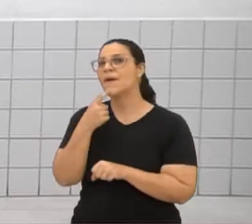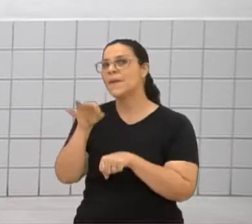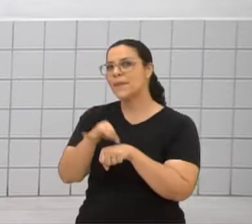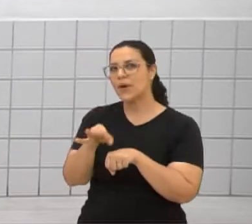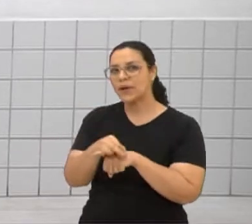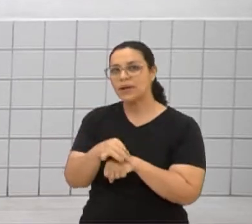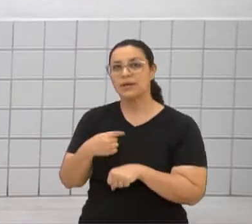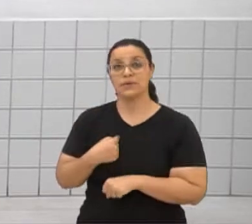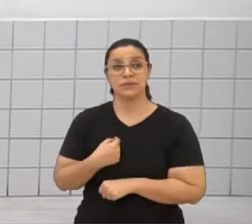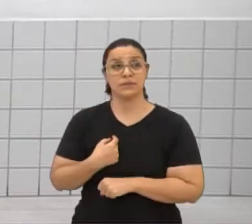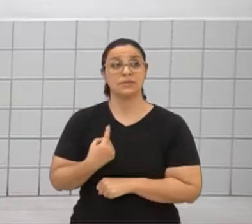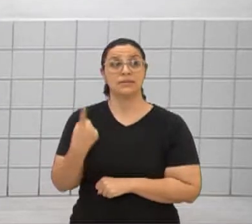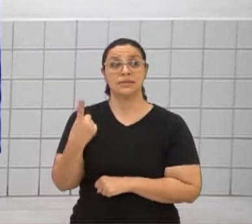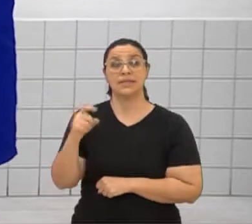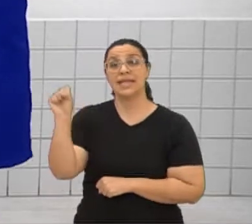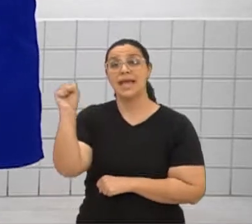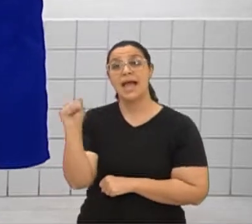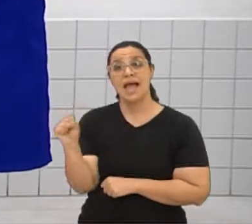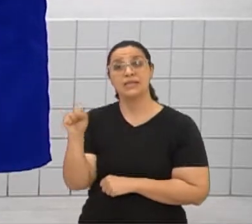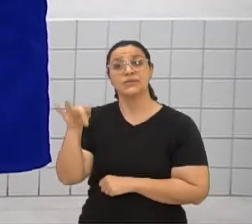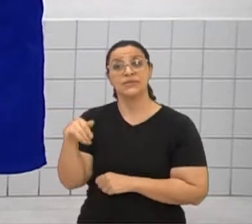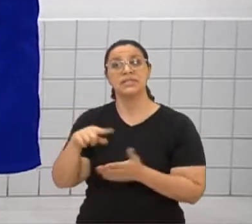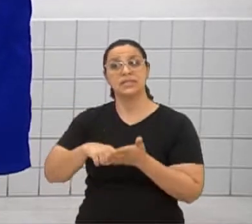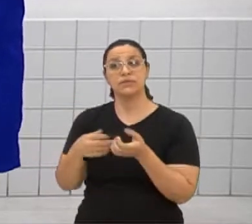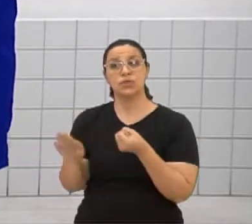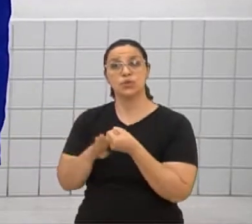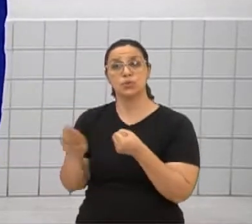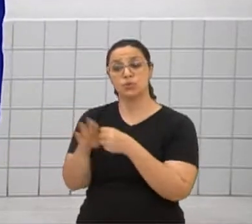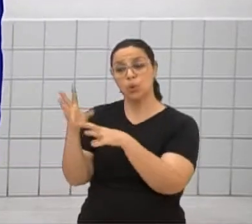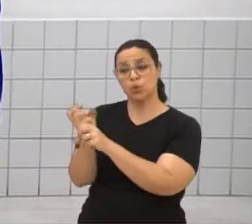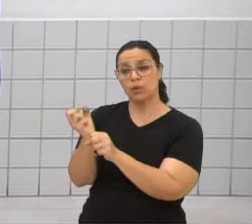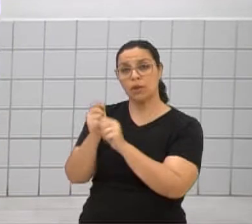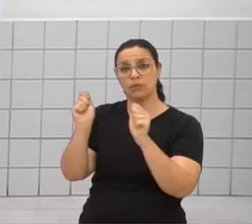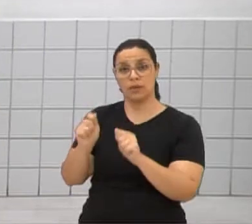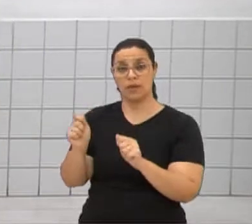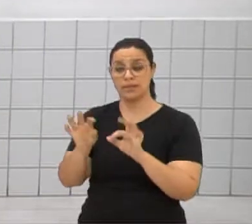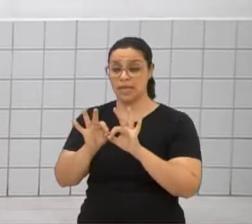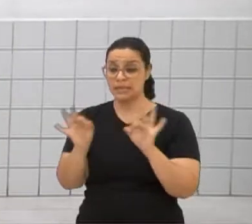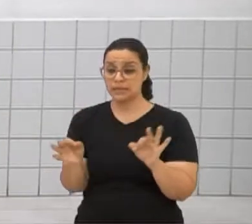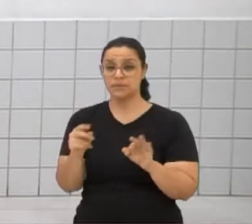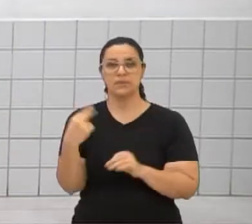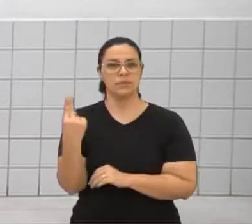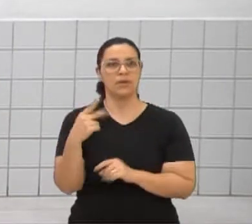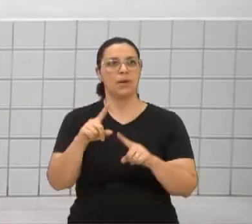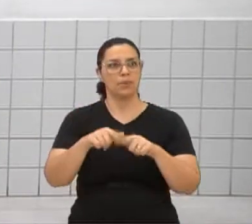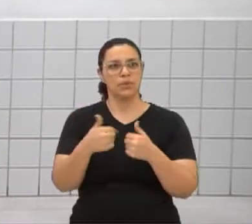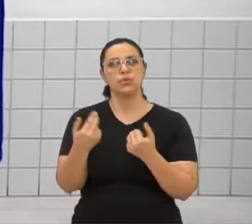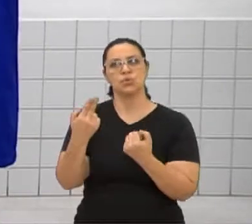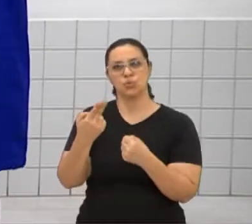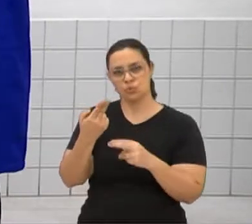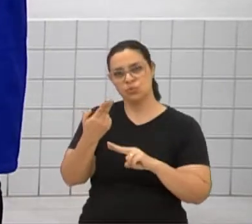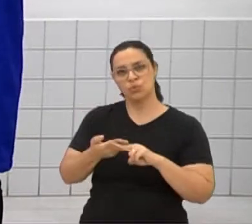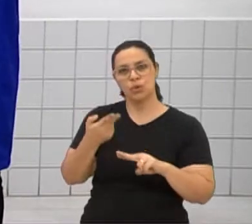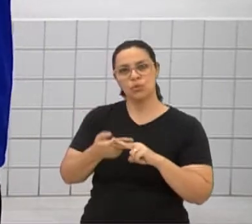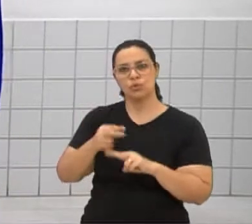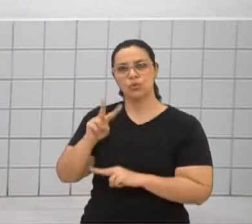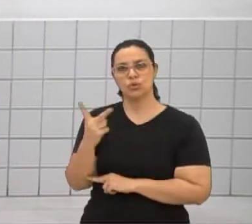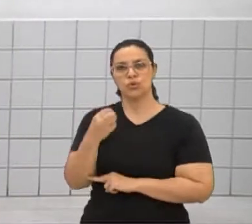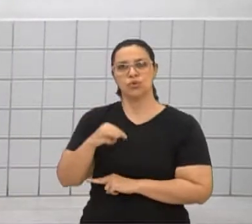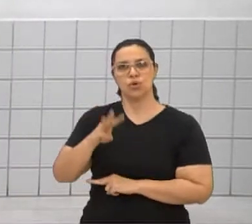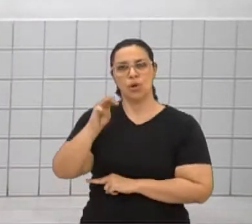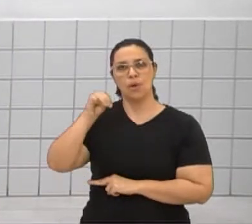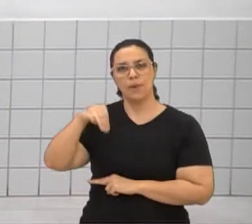teacher se ela tá no plural significa que ela é um substantivo contável portanto você não a nossa que